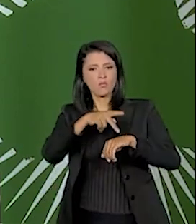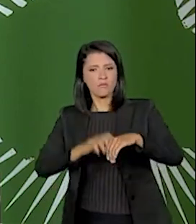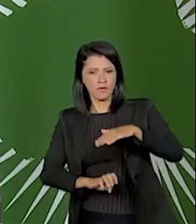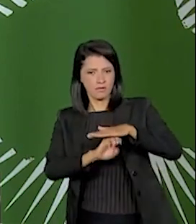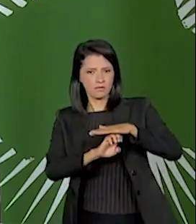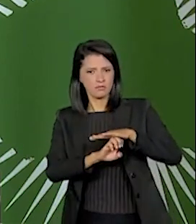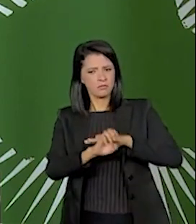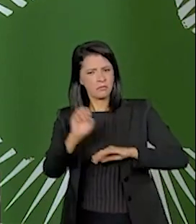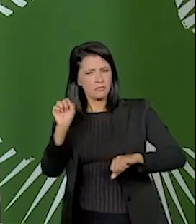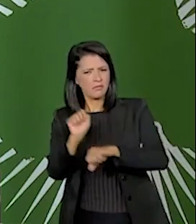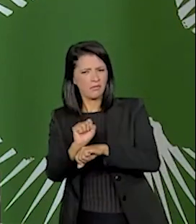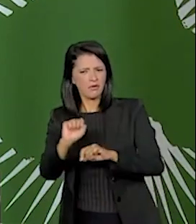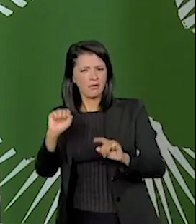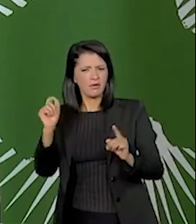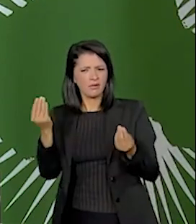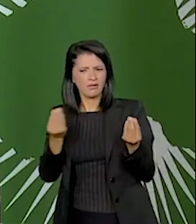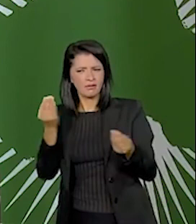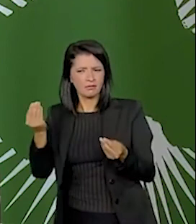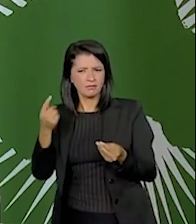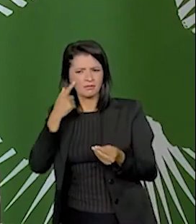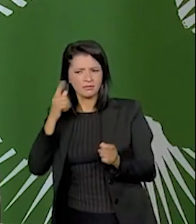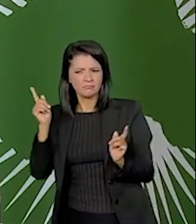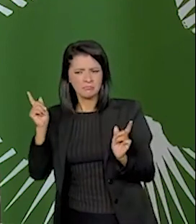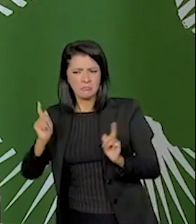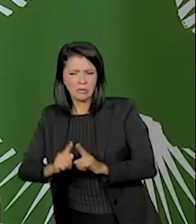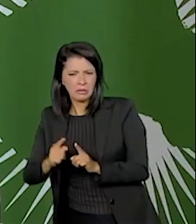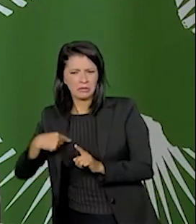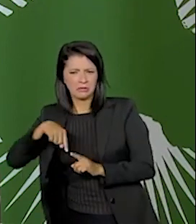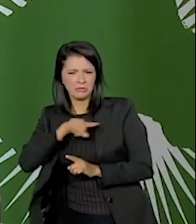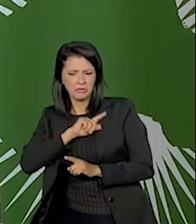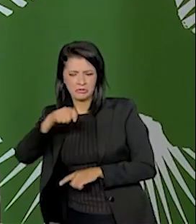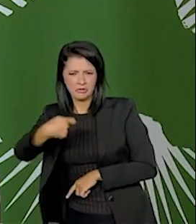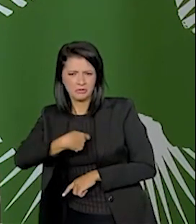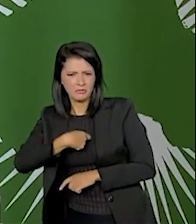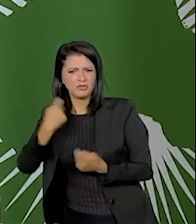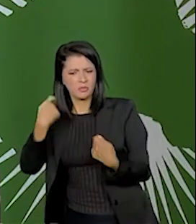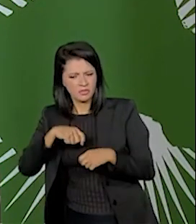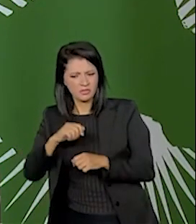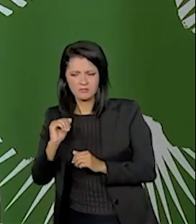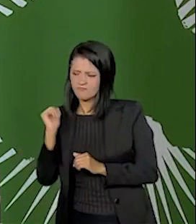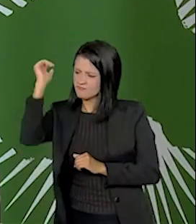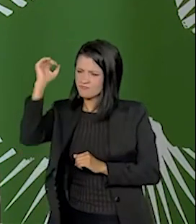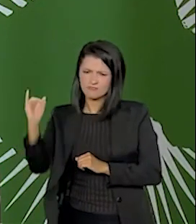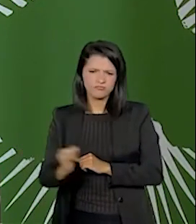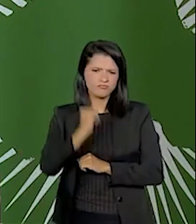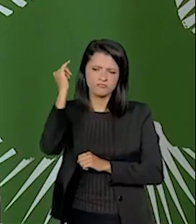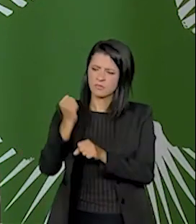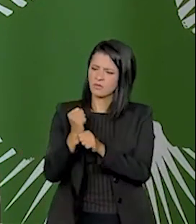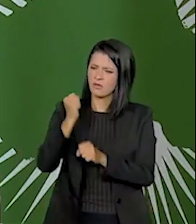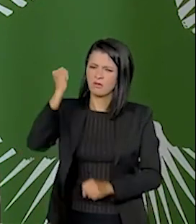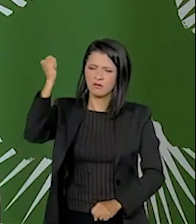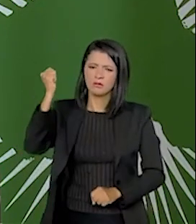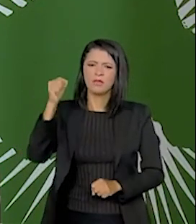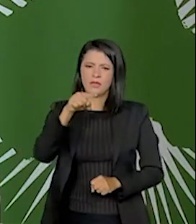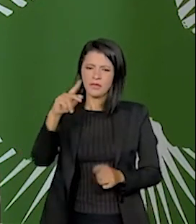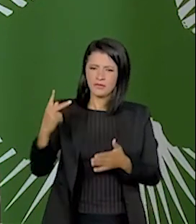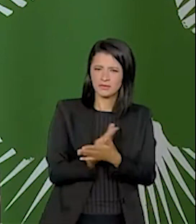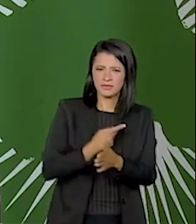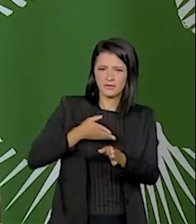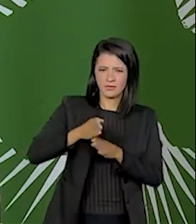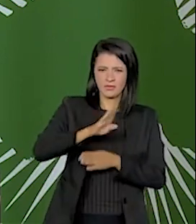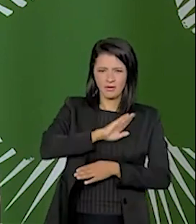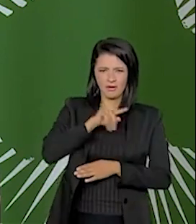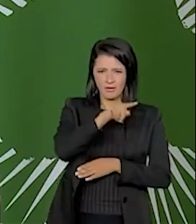ser pequeno quando a gente tem que ser grande sabe o que tá acontecendo na faixa de G com o povo